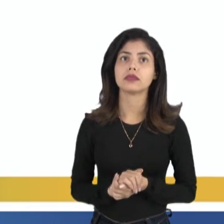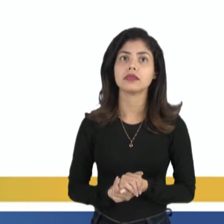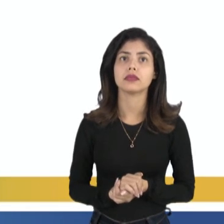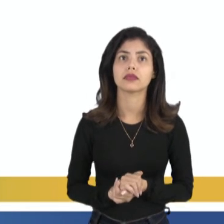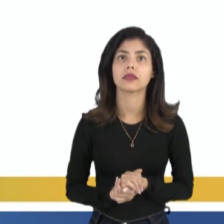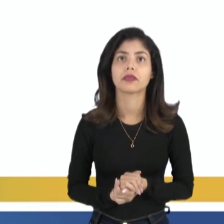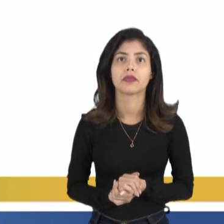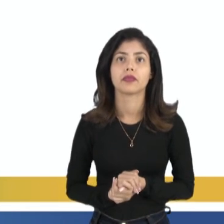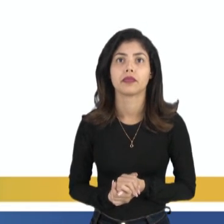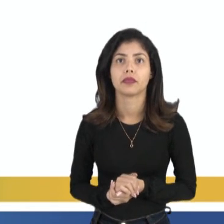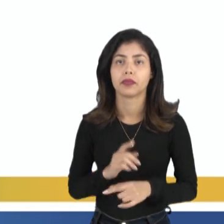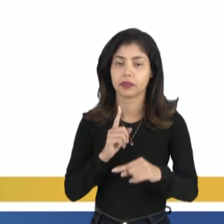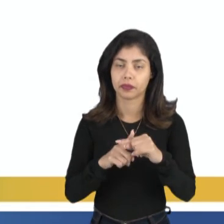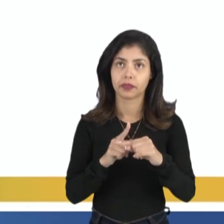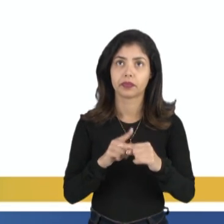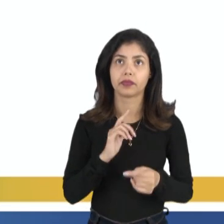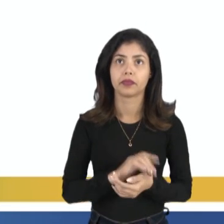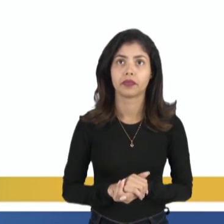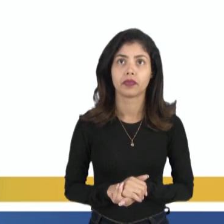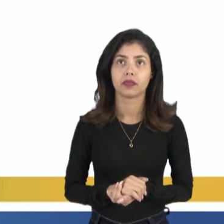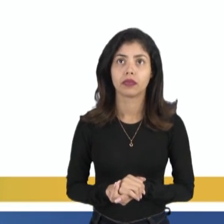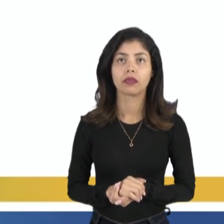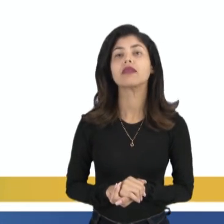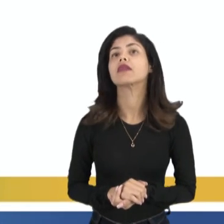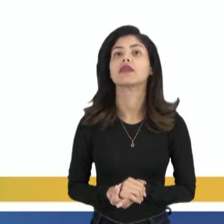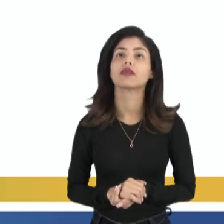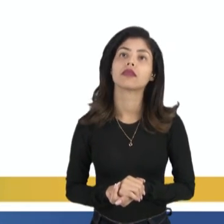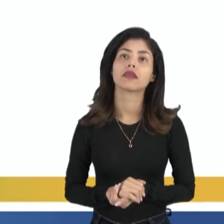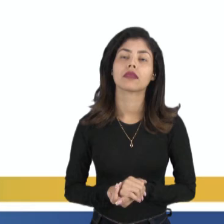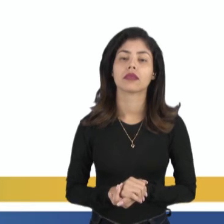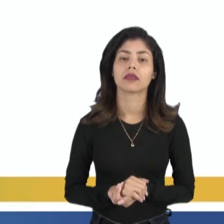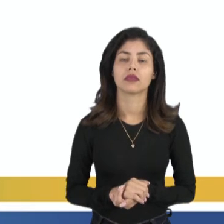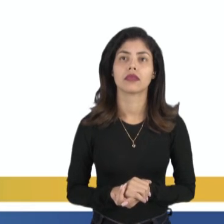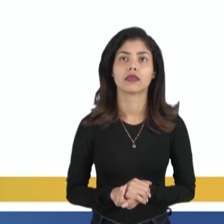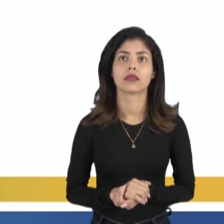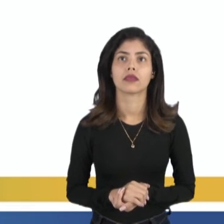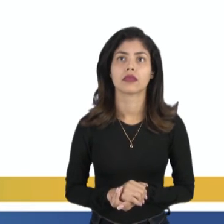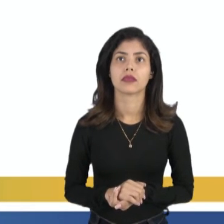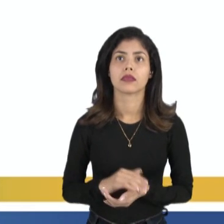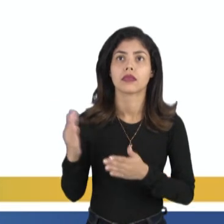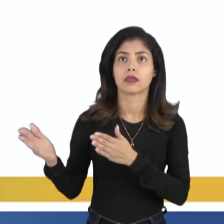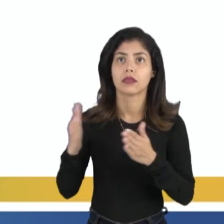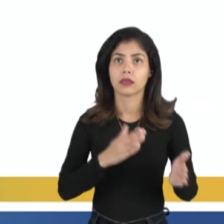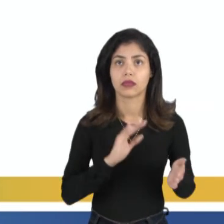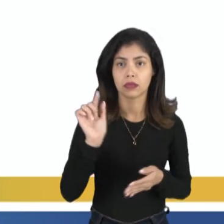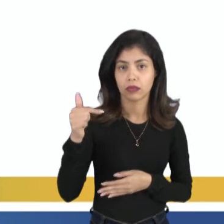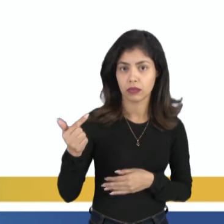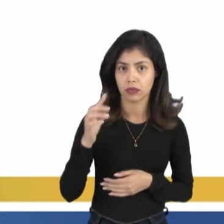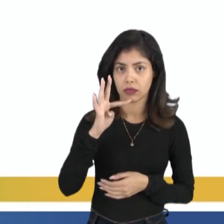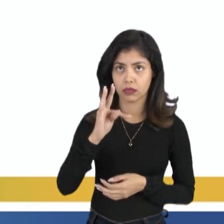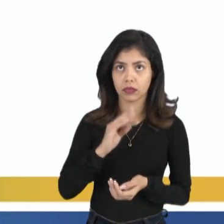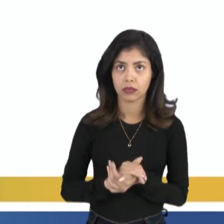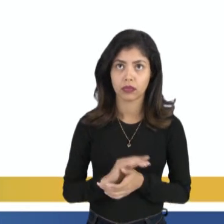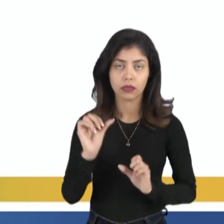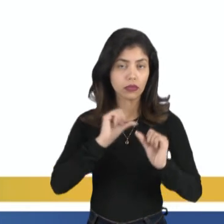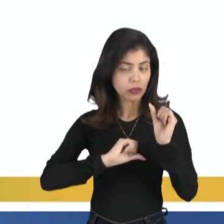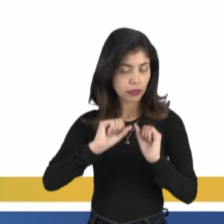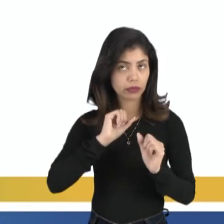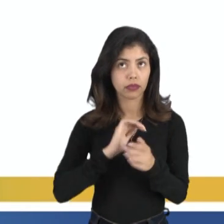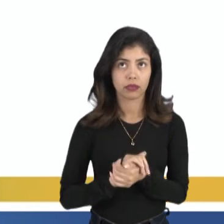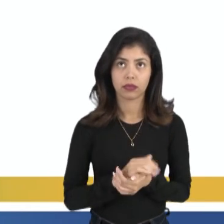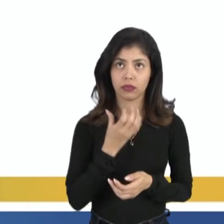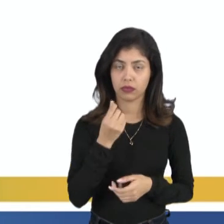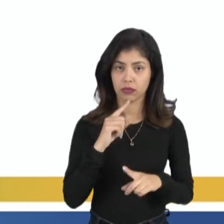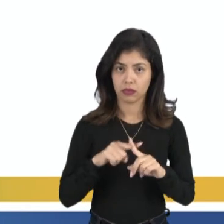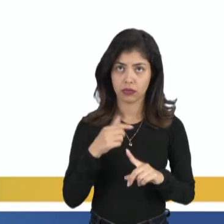Passei para lá com o sinal positivo. E no bloco A, eu passei o T para lá e aí fiz a operação aqui